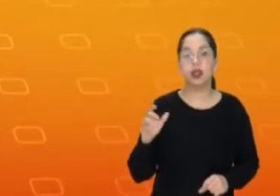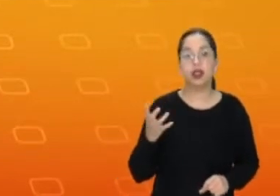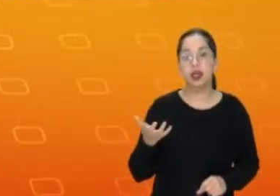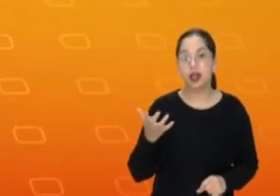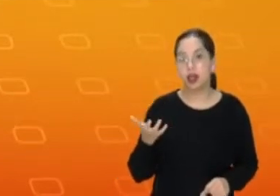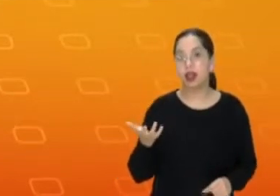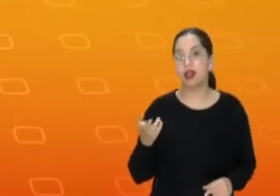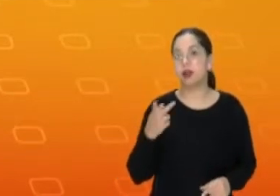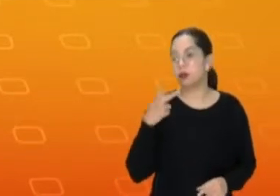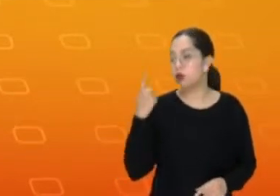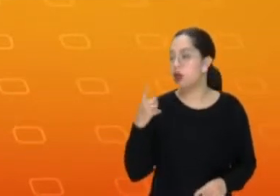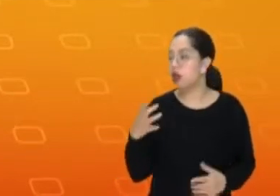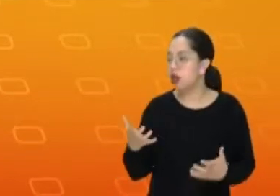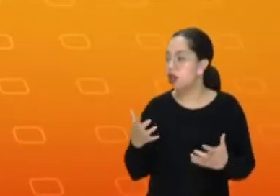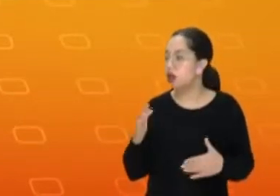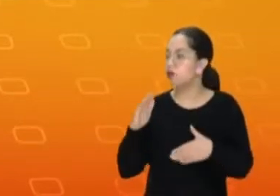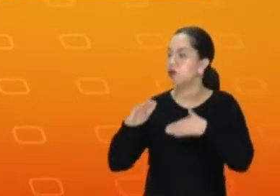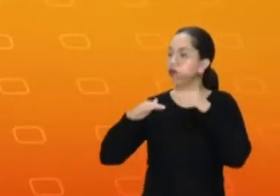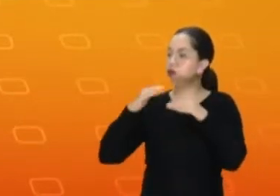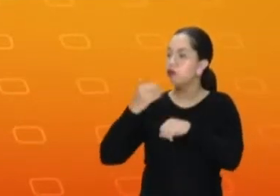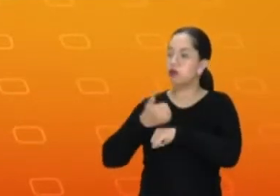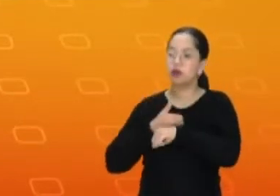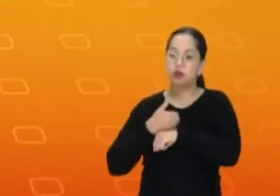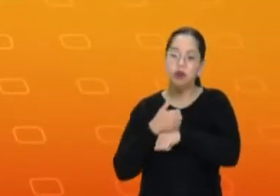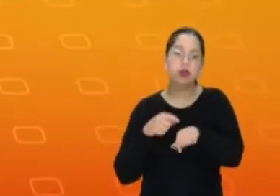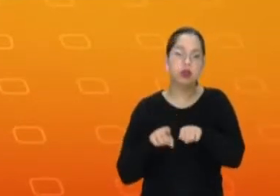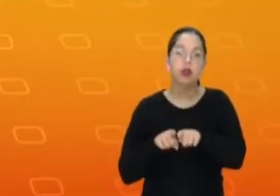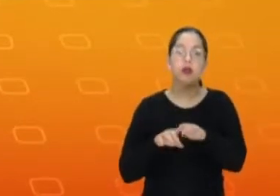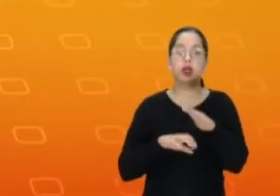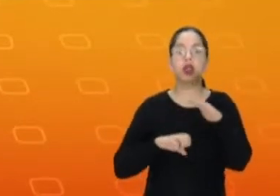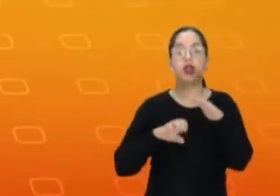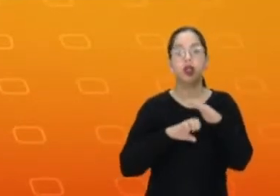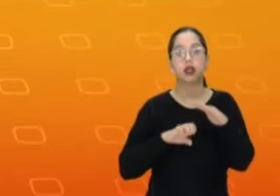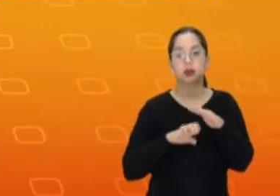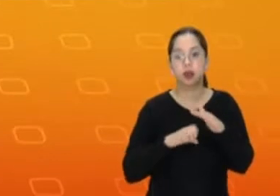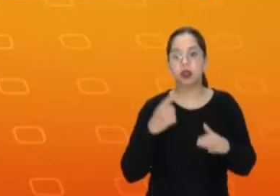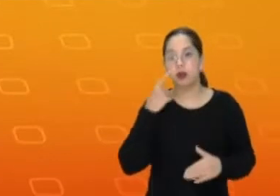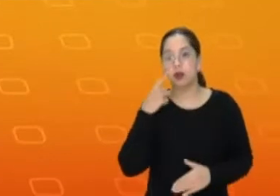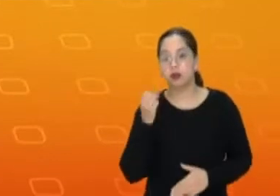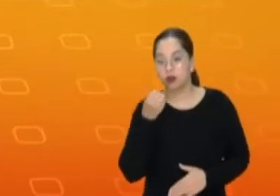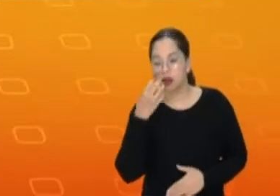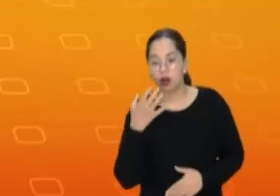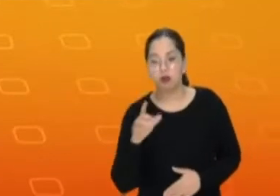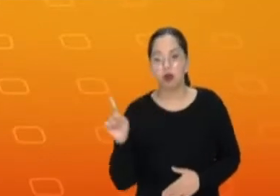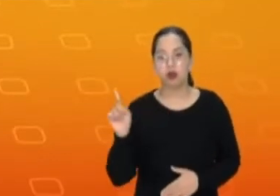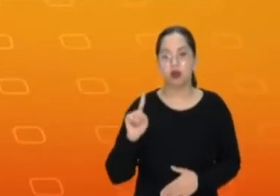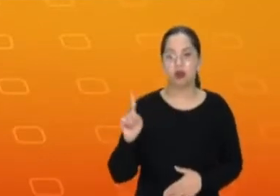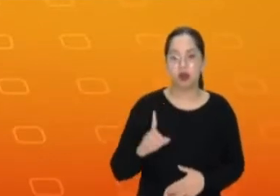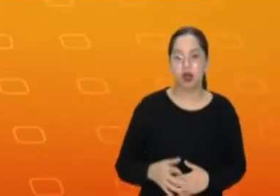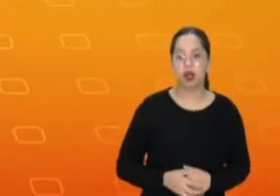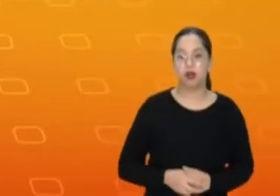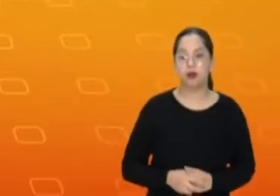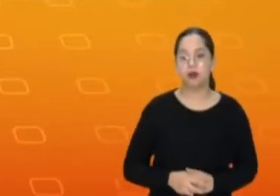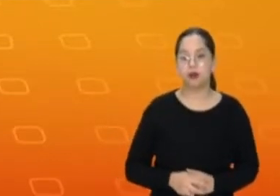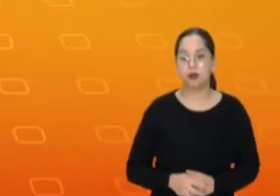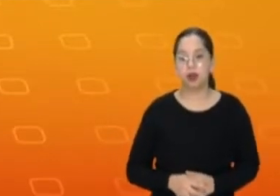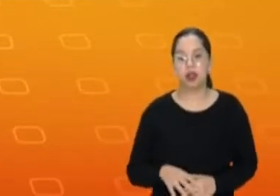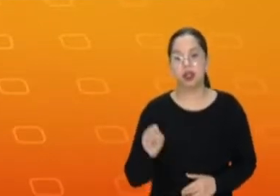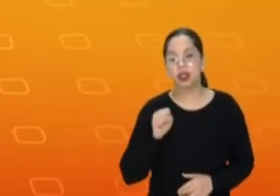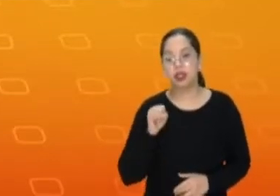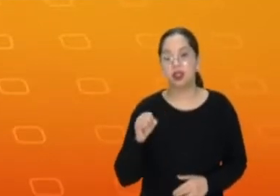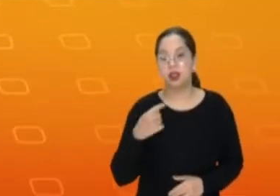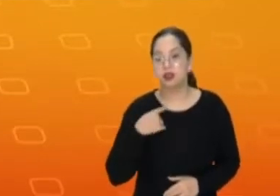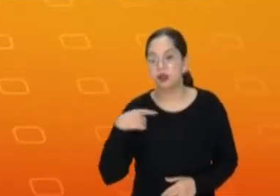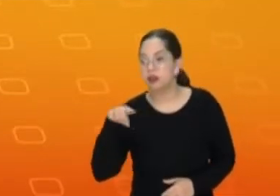profissional, de desenvolvimento profissional, e até com a empresa, né, de estratégia da empresa. Cara, o que que a empresa, o que que, falando do meu caso aqui, o que que vai ser a CNN